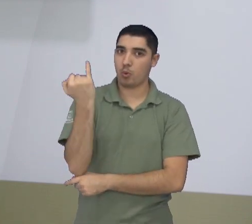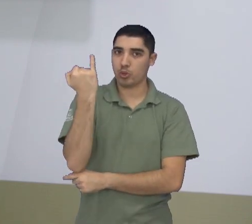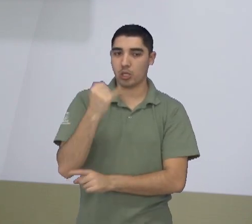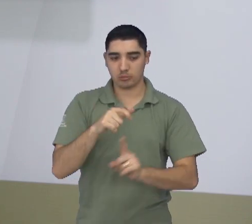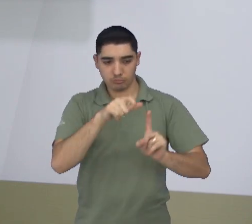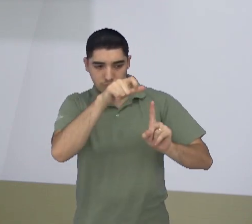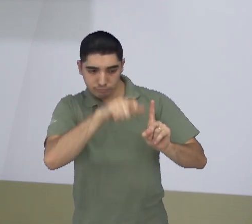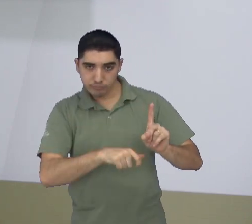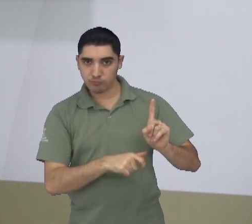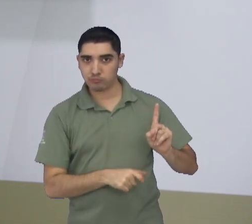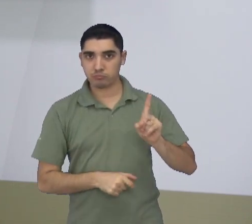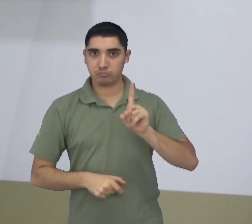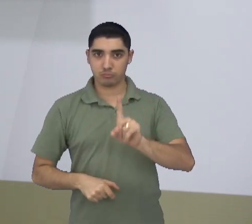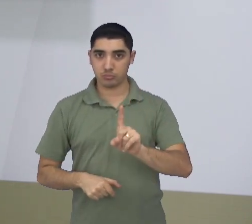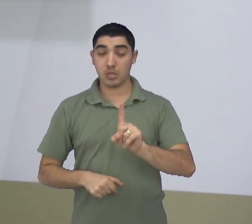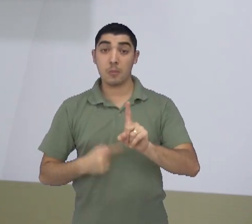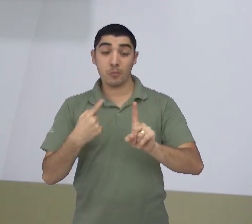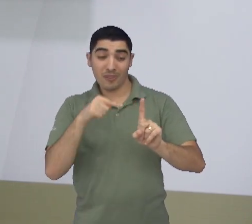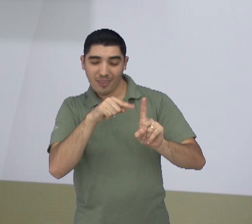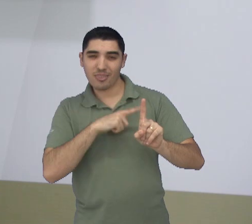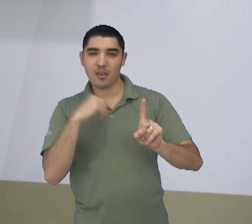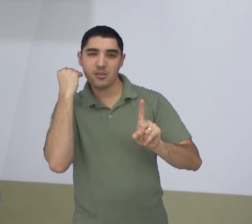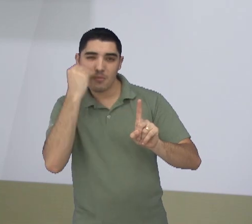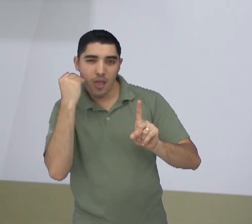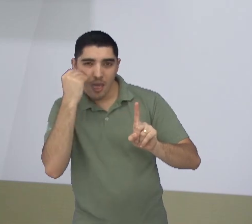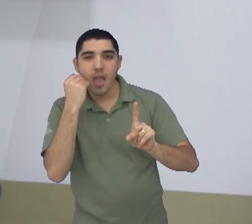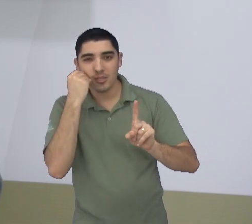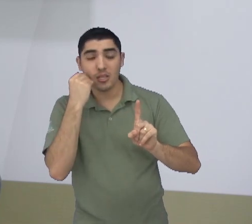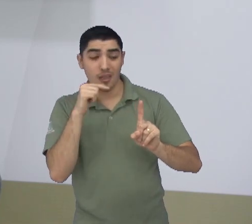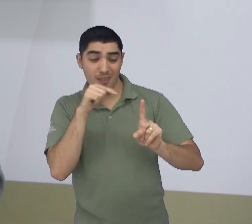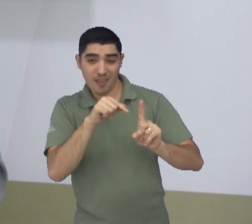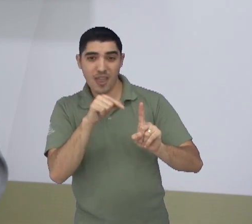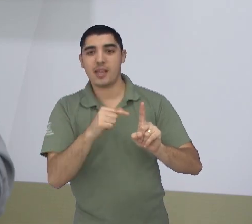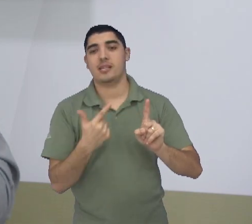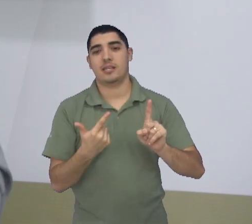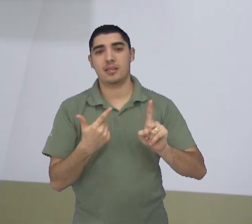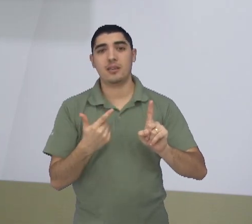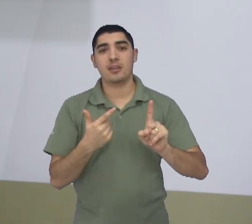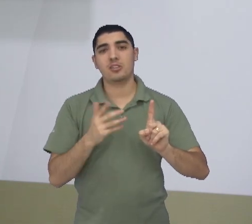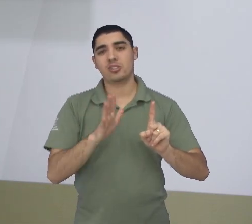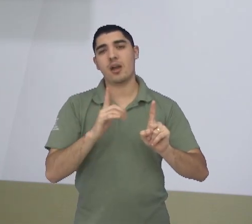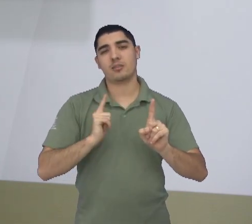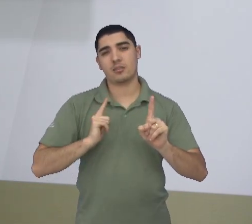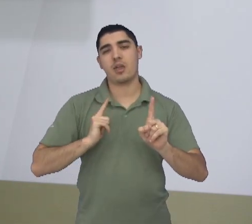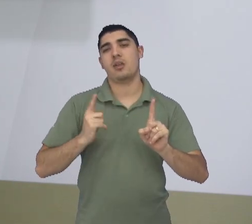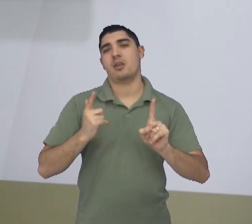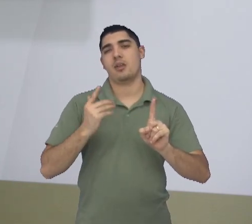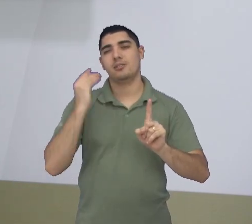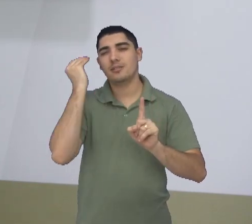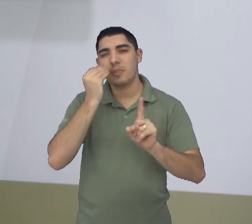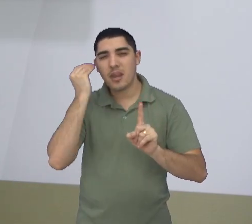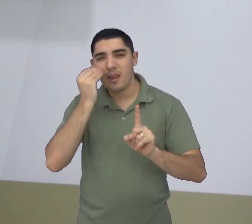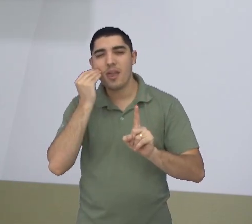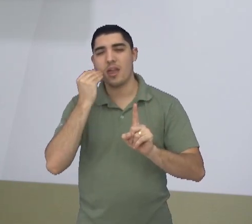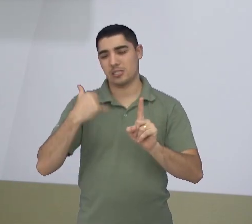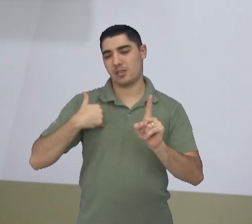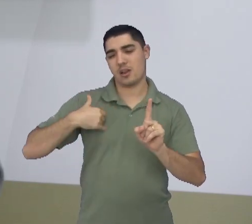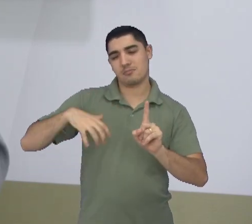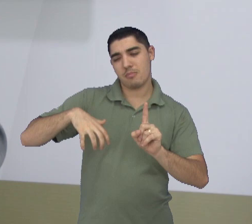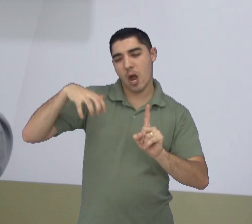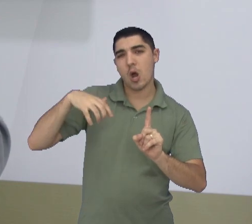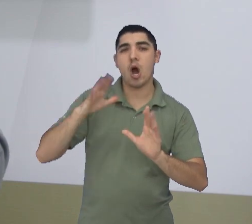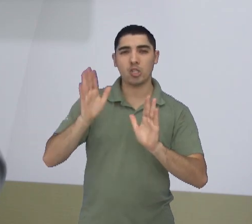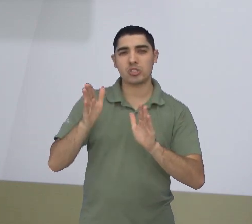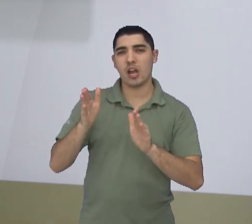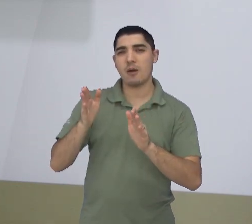conseguir entregar e principalmente experiência também. João Gabriel é um jogador mais rodado aí dentro do mercado